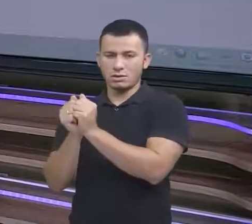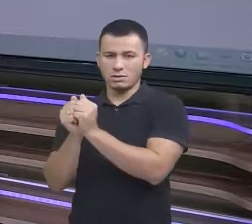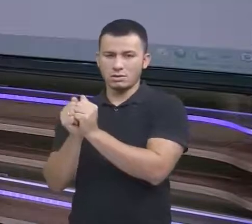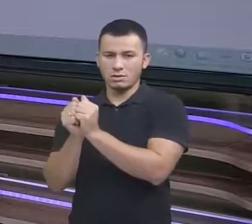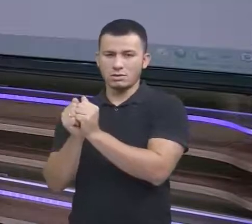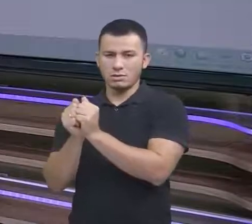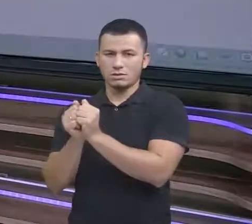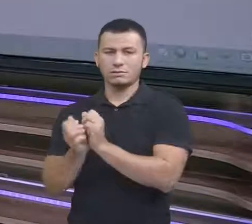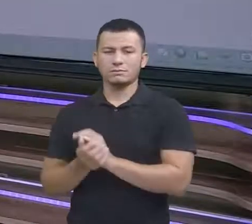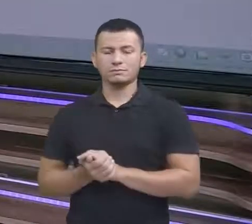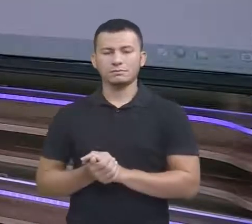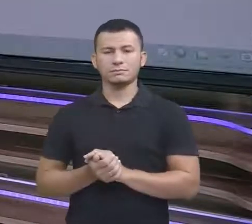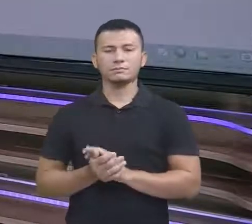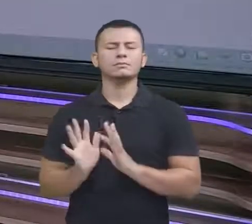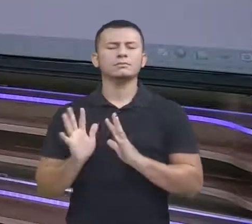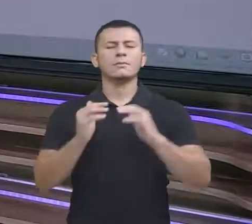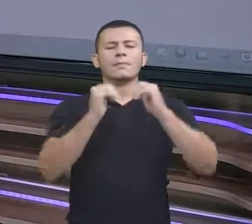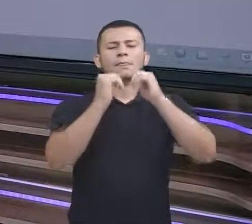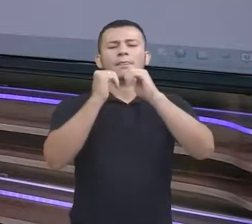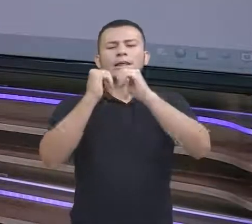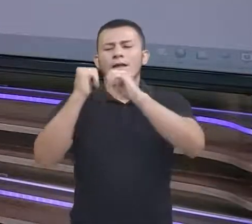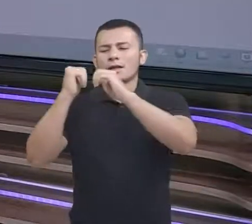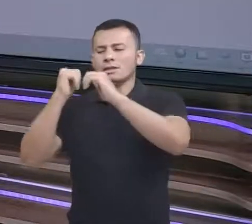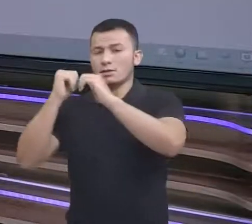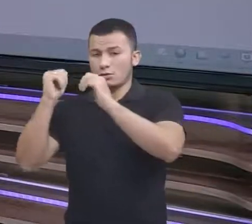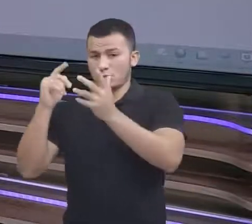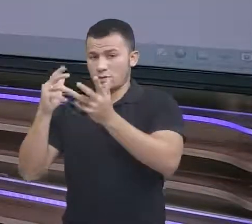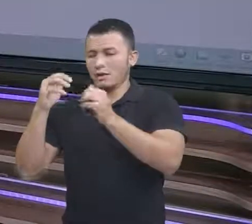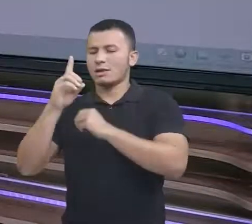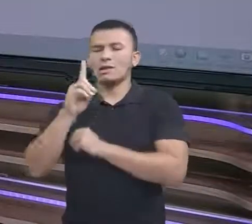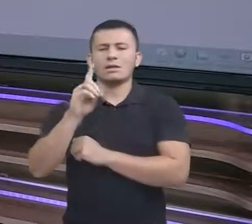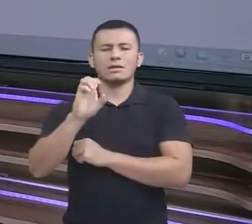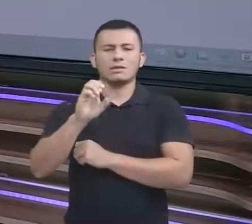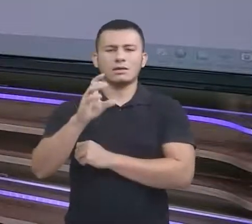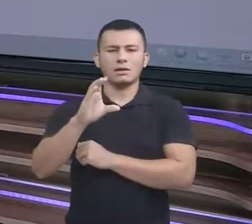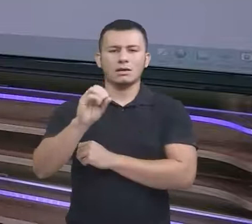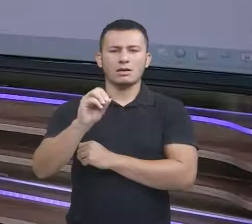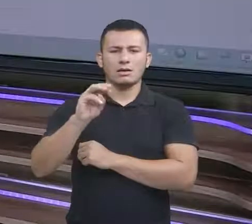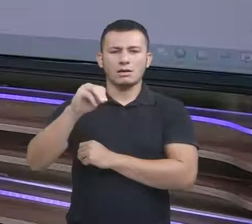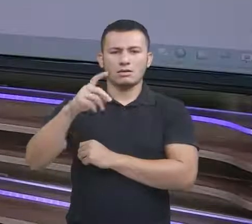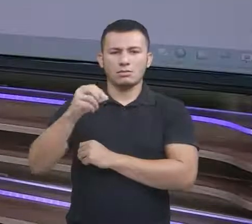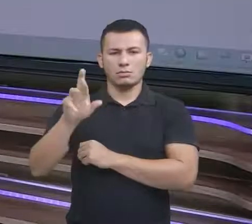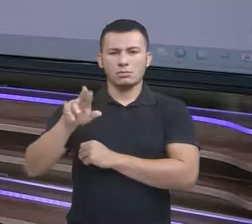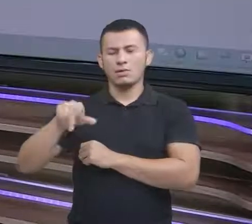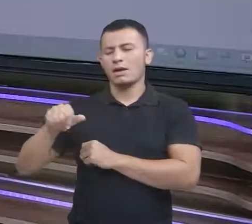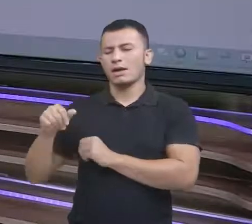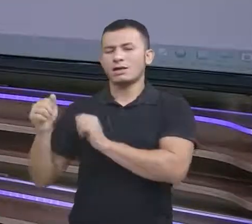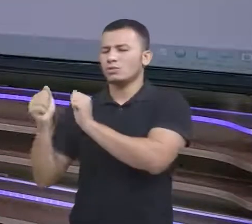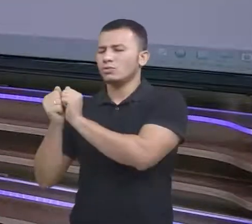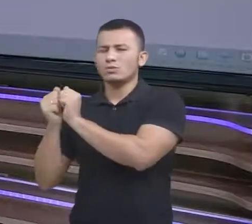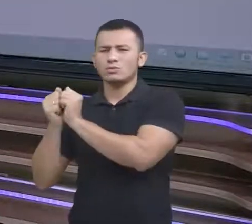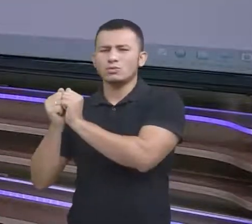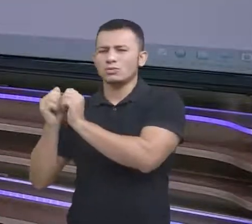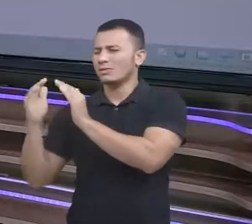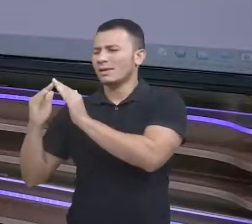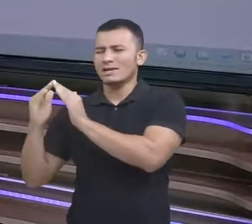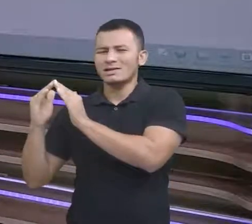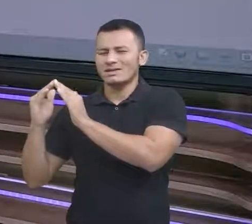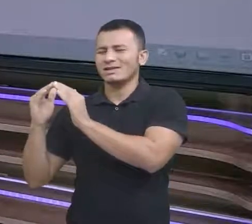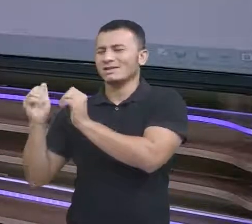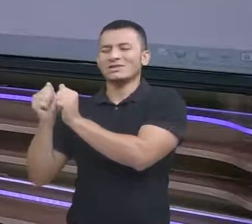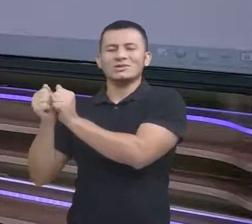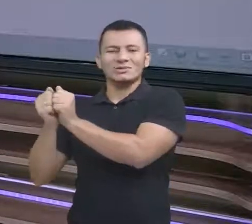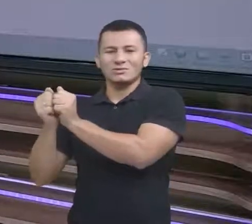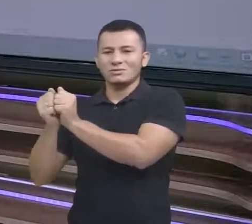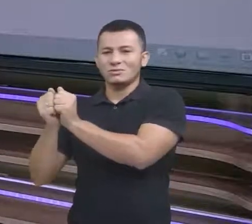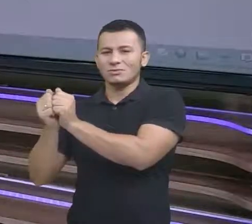e decompor ele tá tudo novinho Então tudo junto chama aquela casinha toda apertadinho aí eu